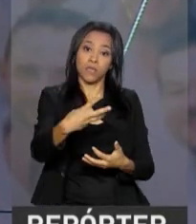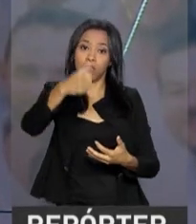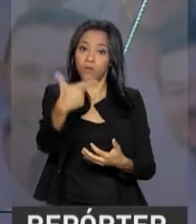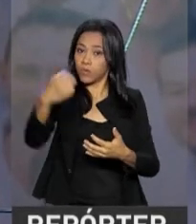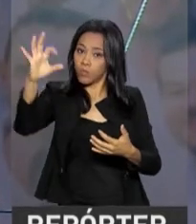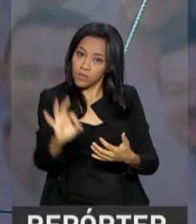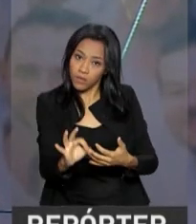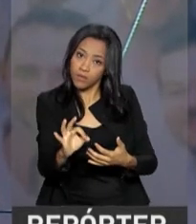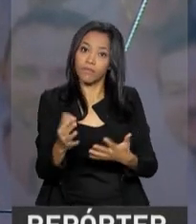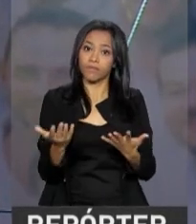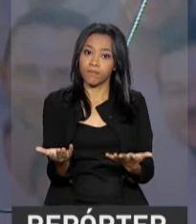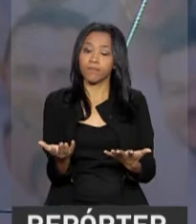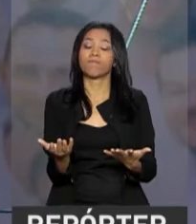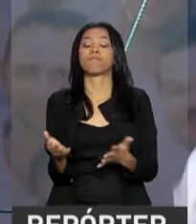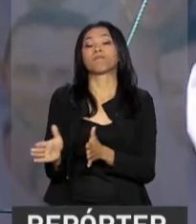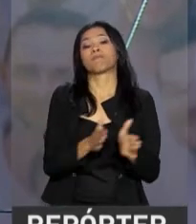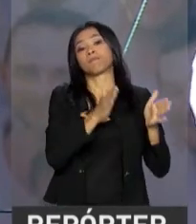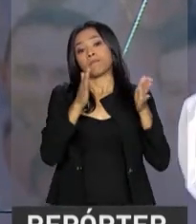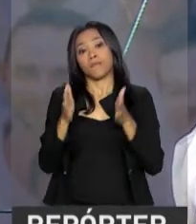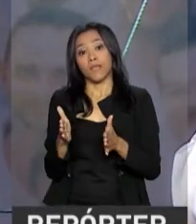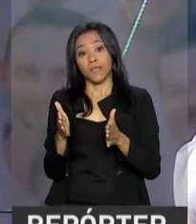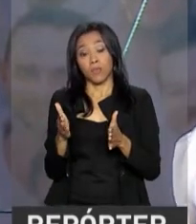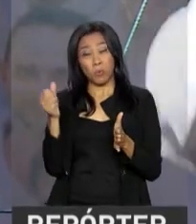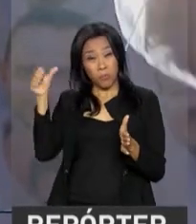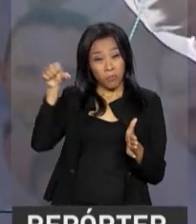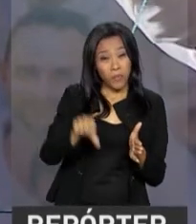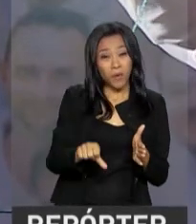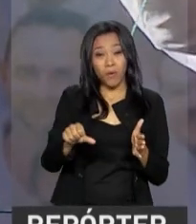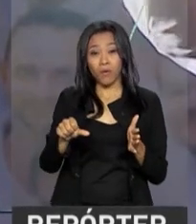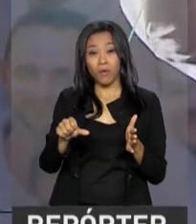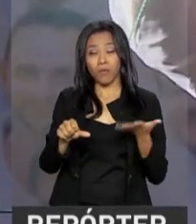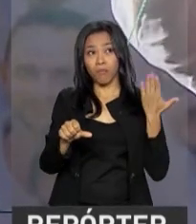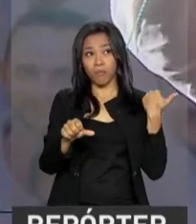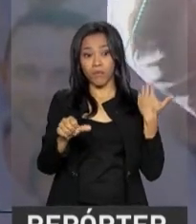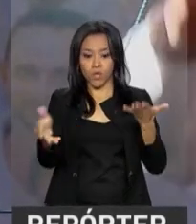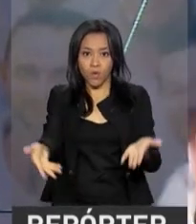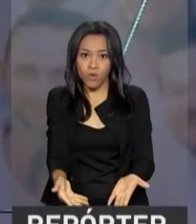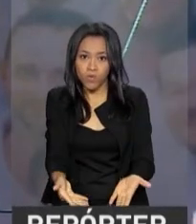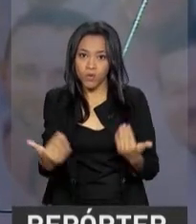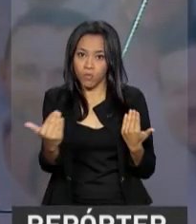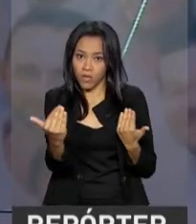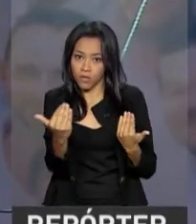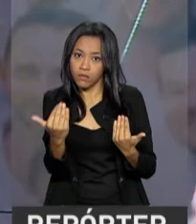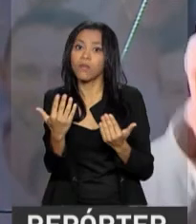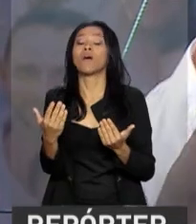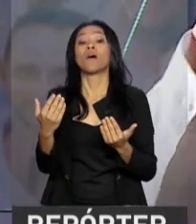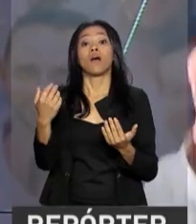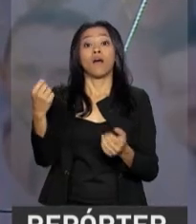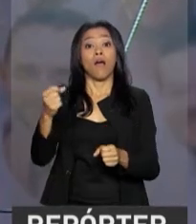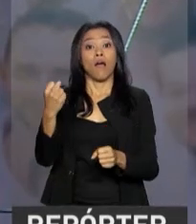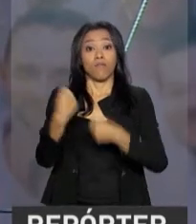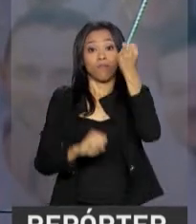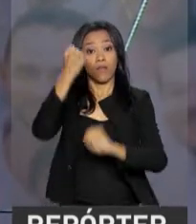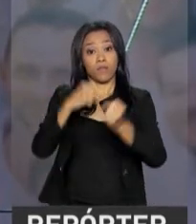32%. Não é? E entre o pior momento e hoje, a produção de automóveis no Brasil cresceu